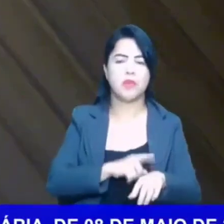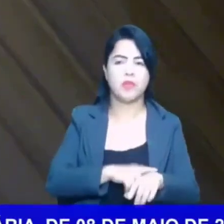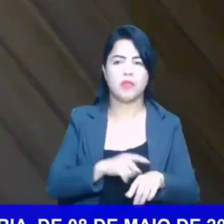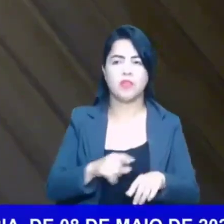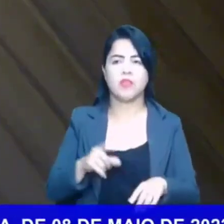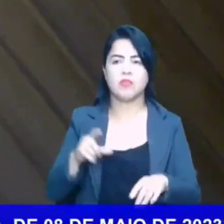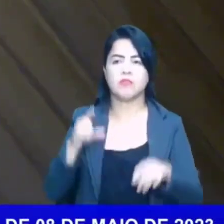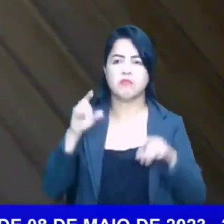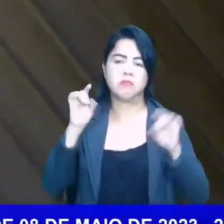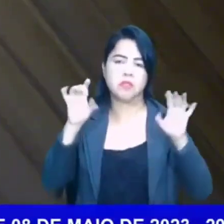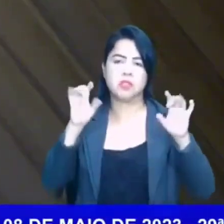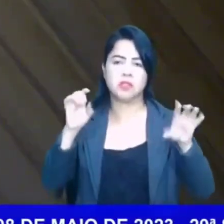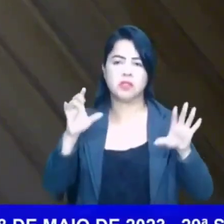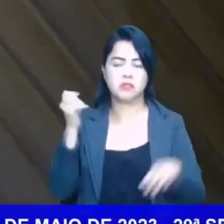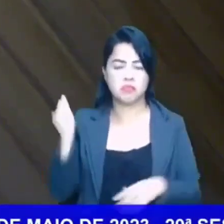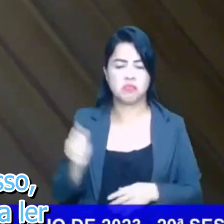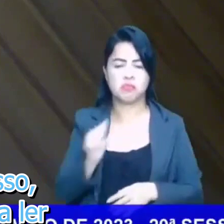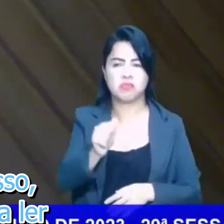Nada mais do que isso.